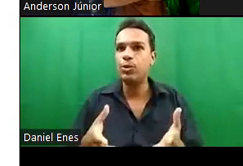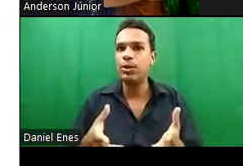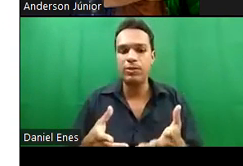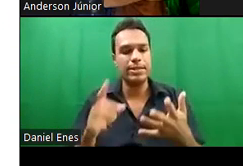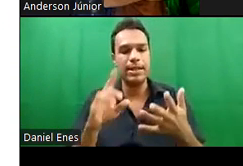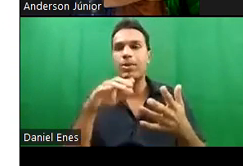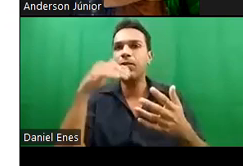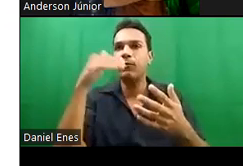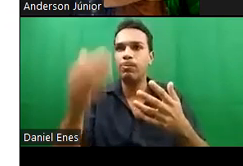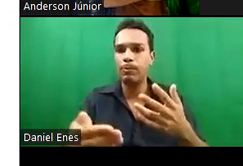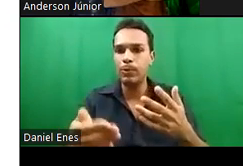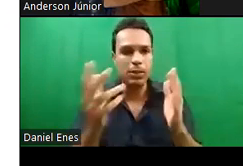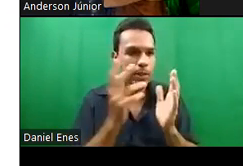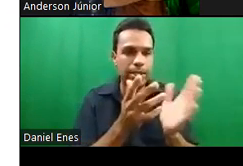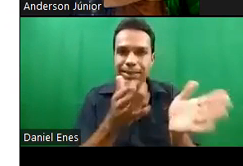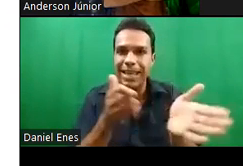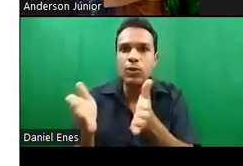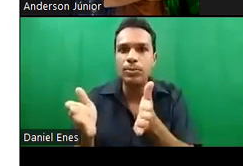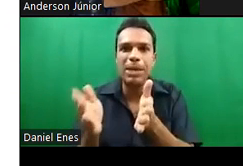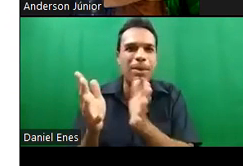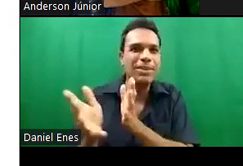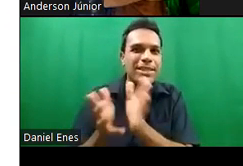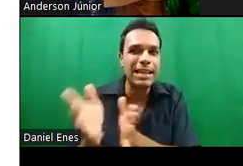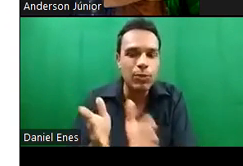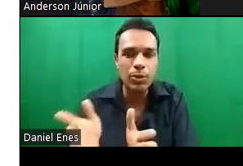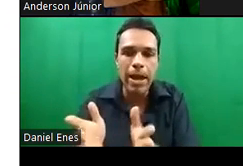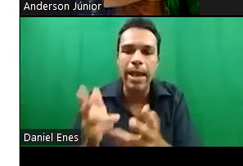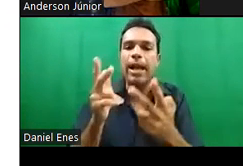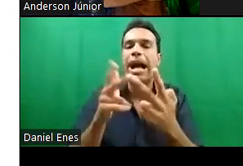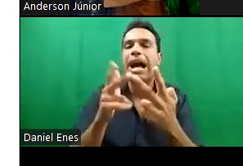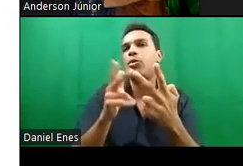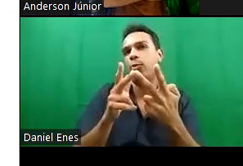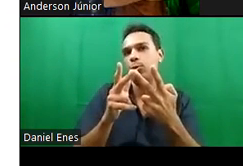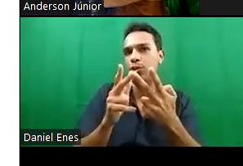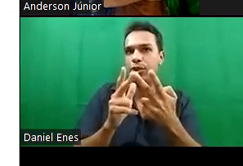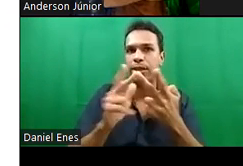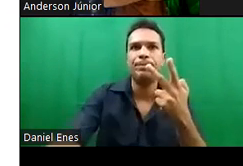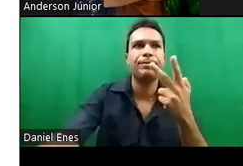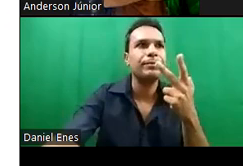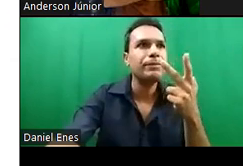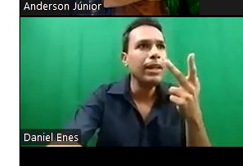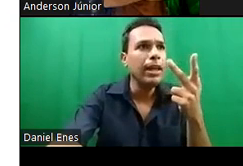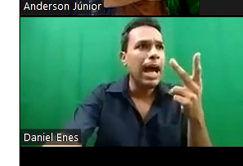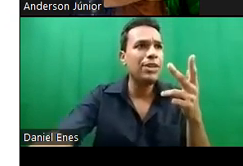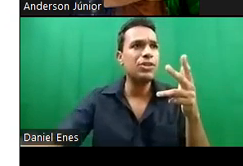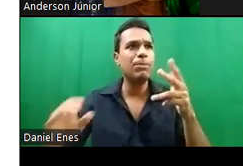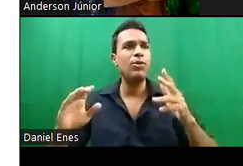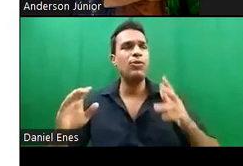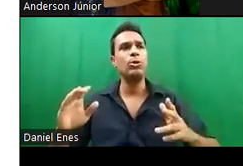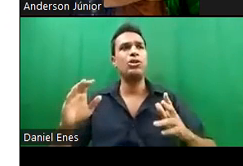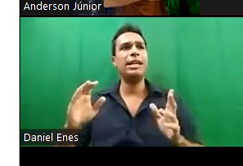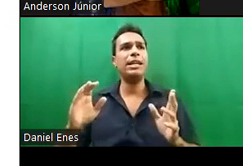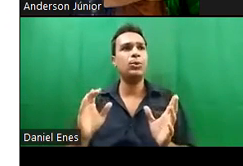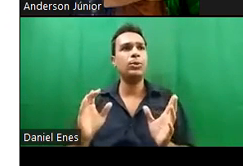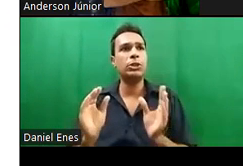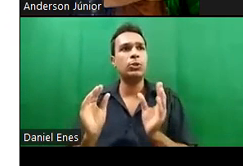gramática universal que tem que encontrar para ver se é língua ou não é a morfologia. Aí diz que a